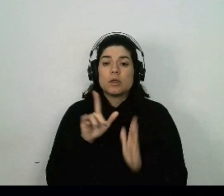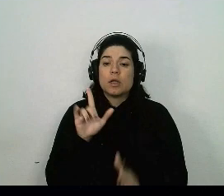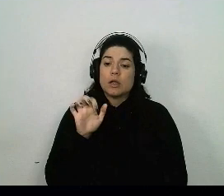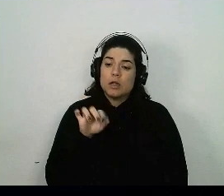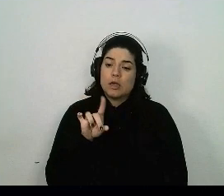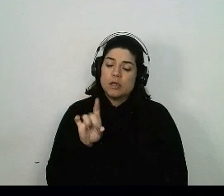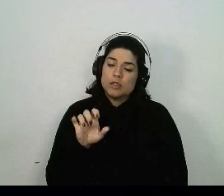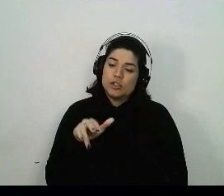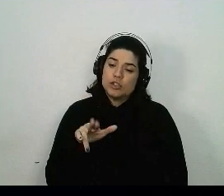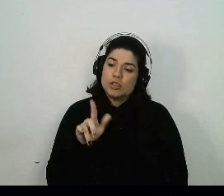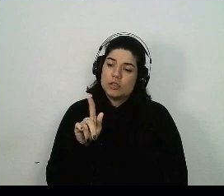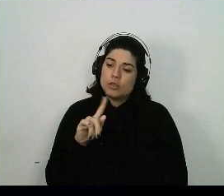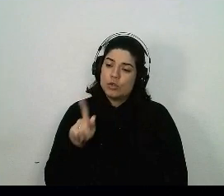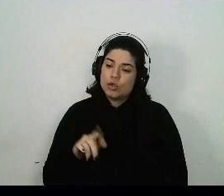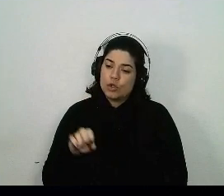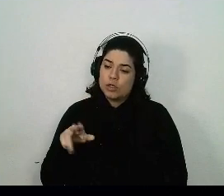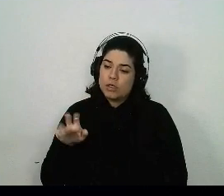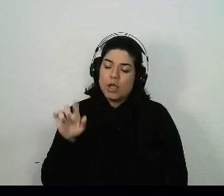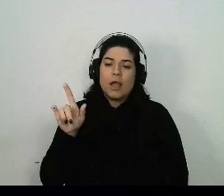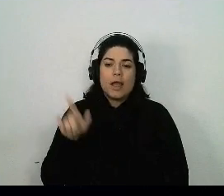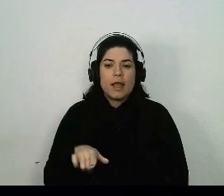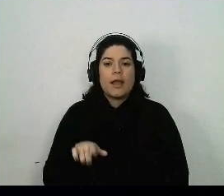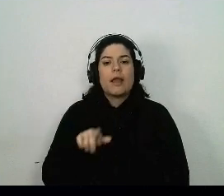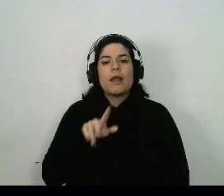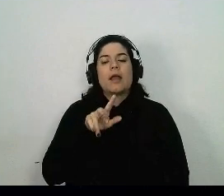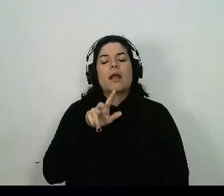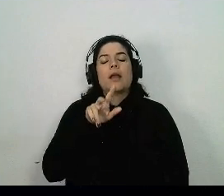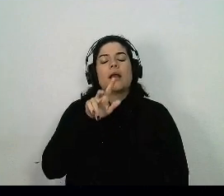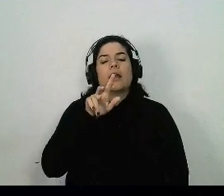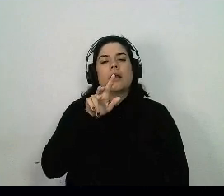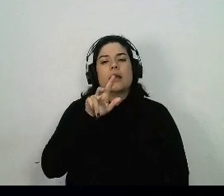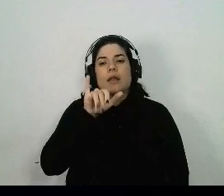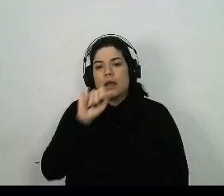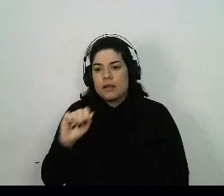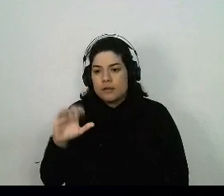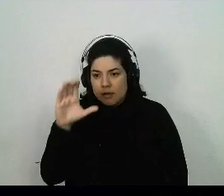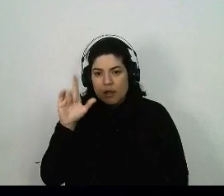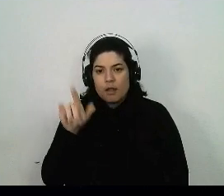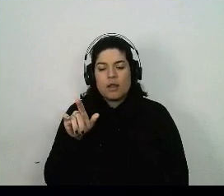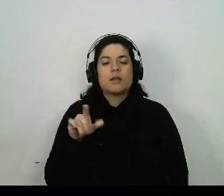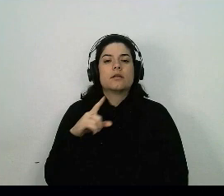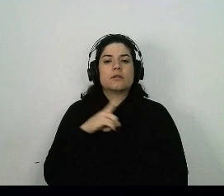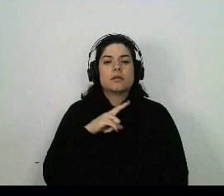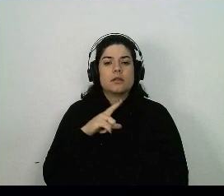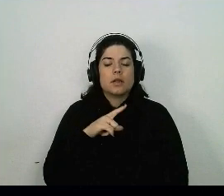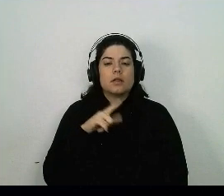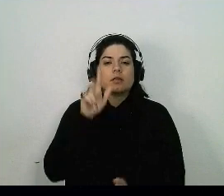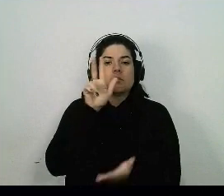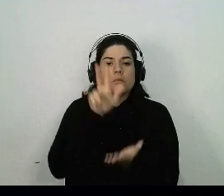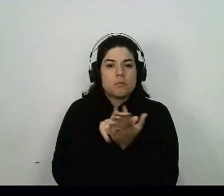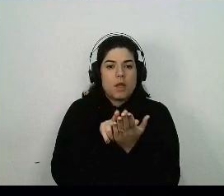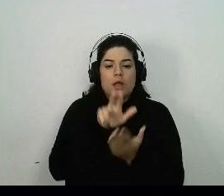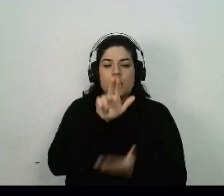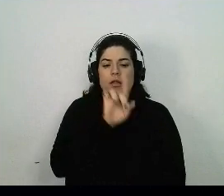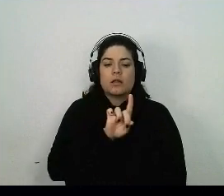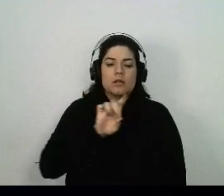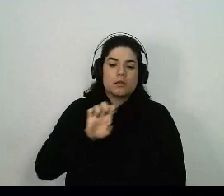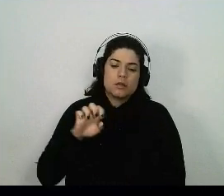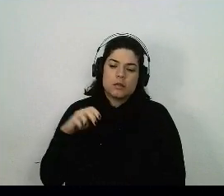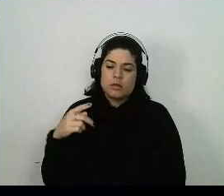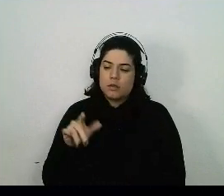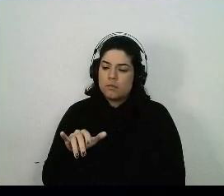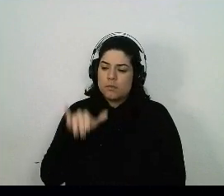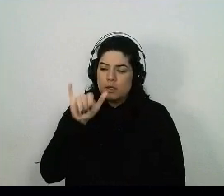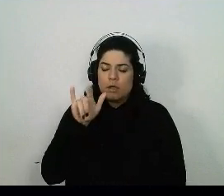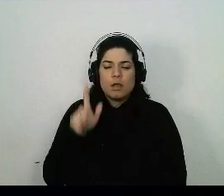já é feita via IAC, então de fácil deployment. Esse framework, ele é muito bacana, que ele é diretamente actionable, que a gente fala, né?